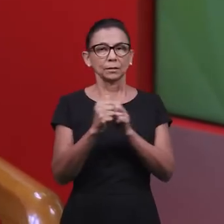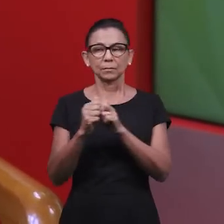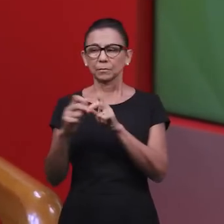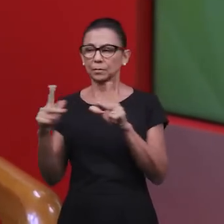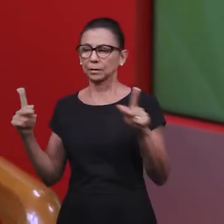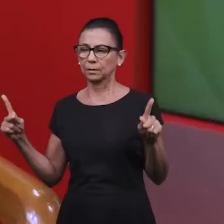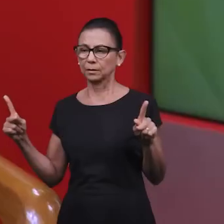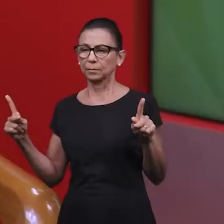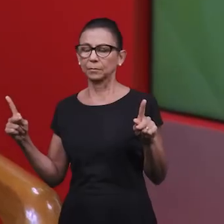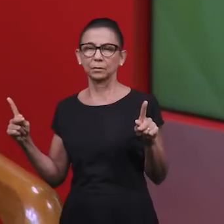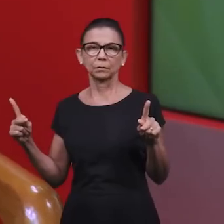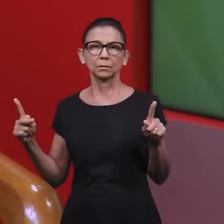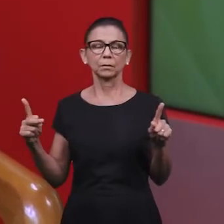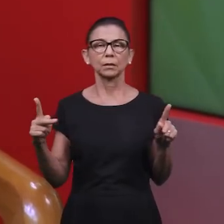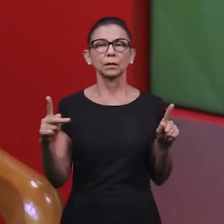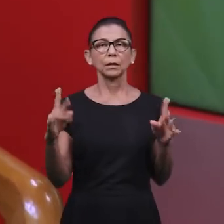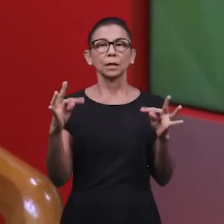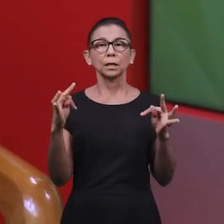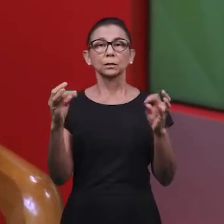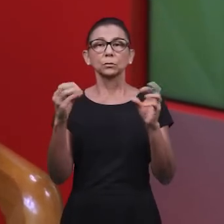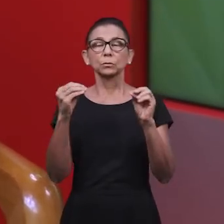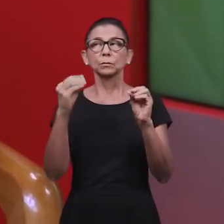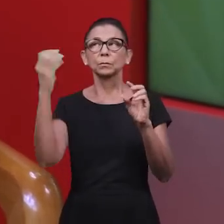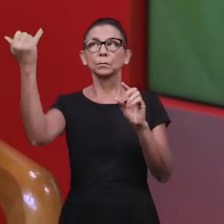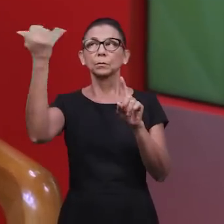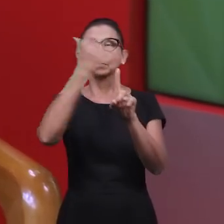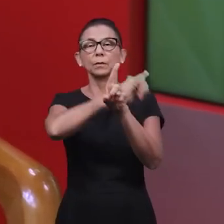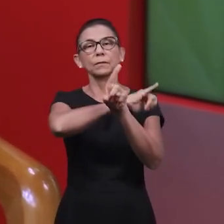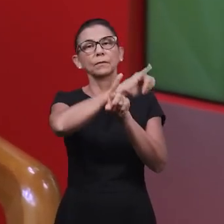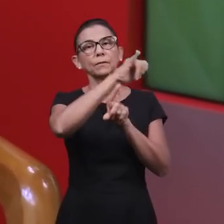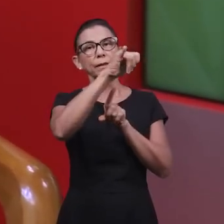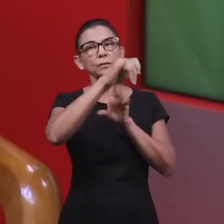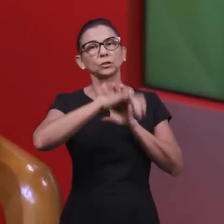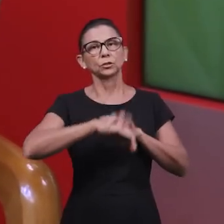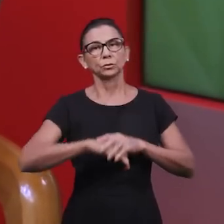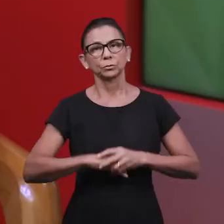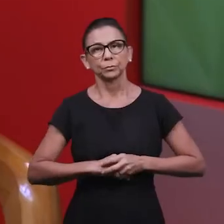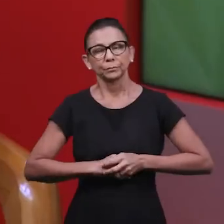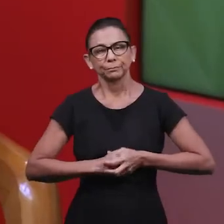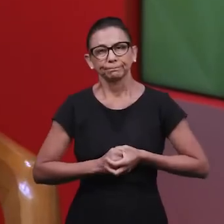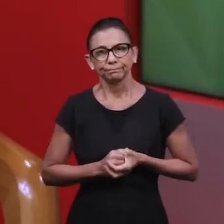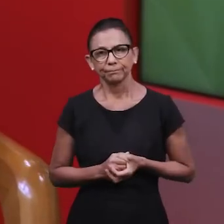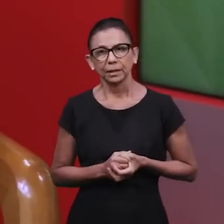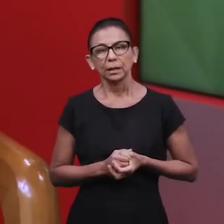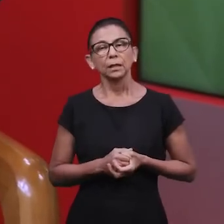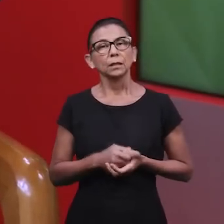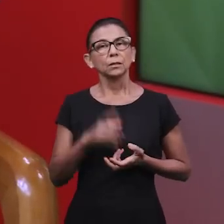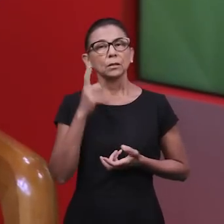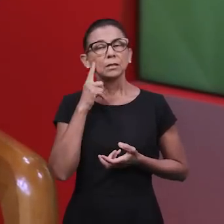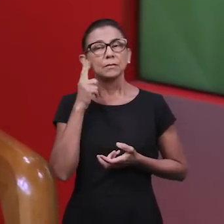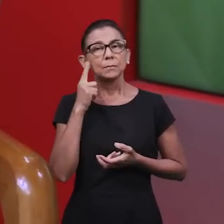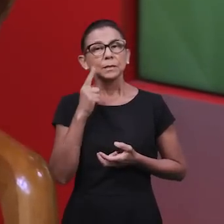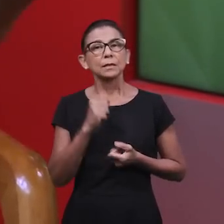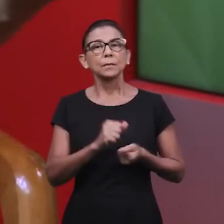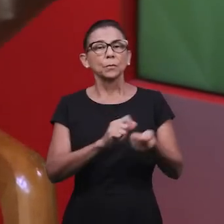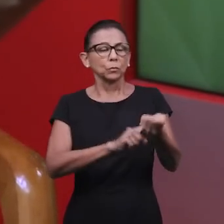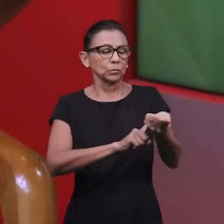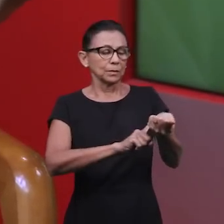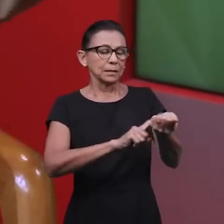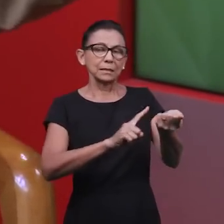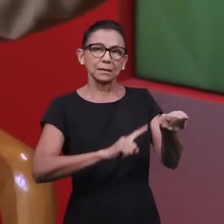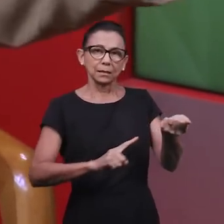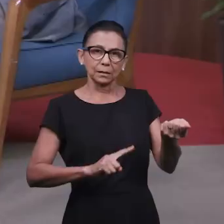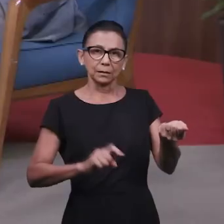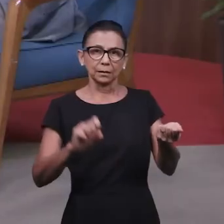patente nesta linha subjacente a questão do sangue. O sangue, desde o Gênesis,